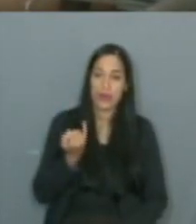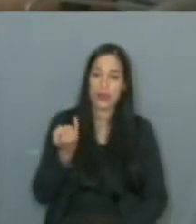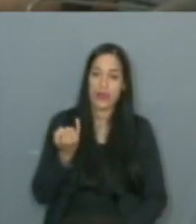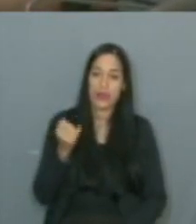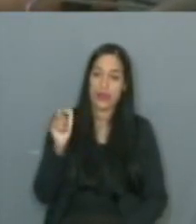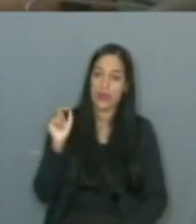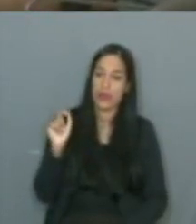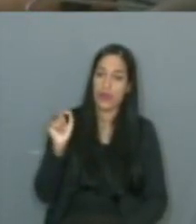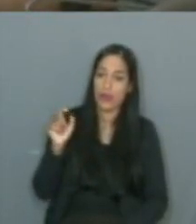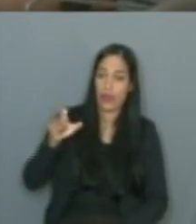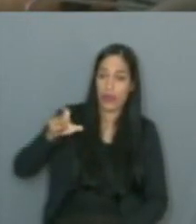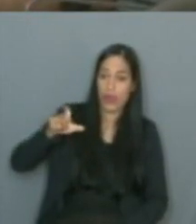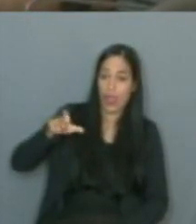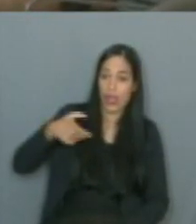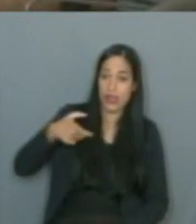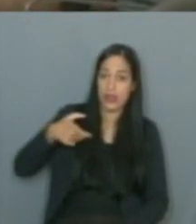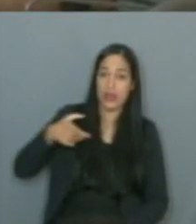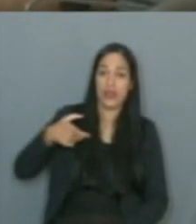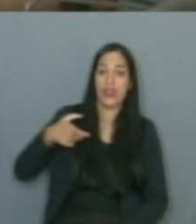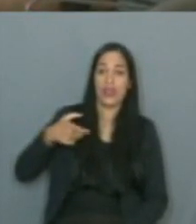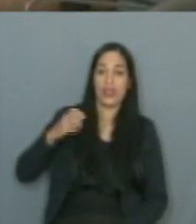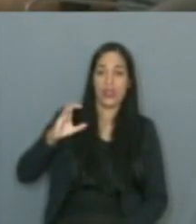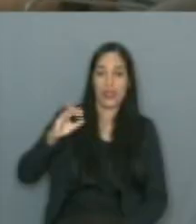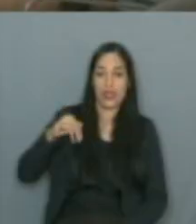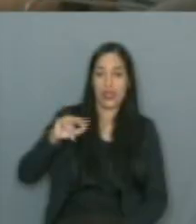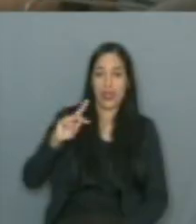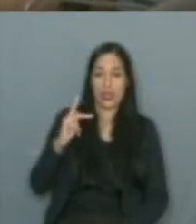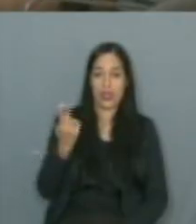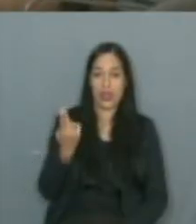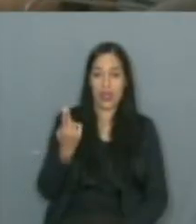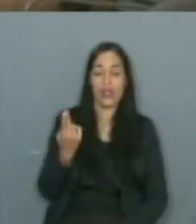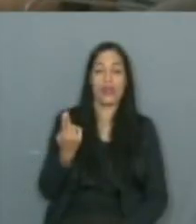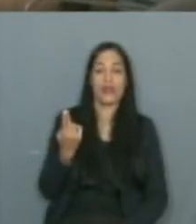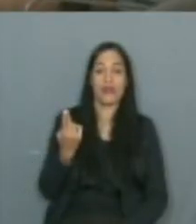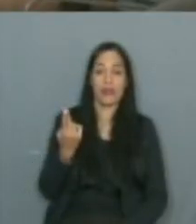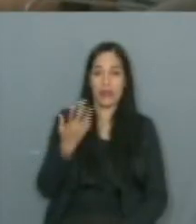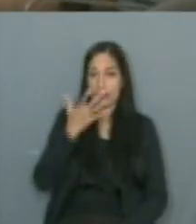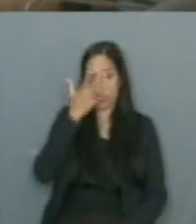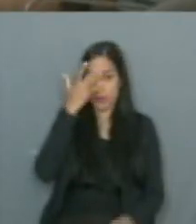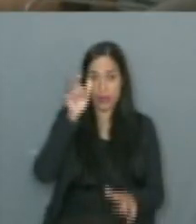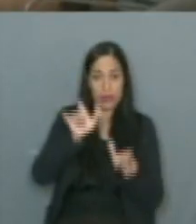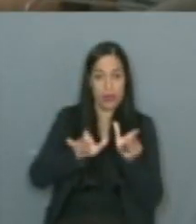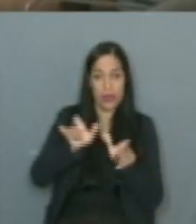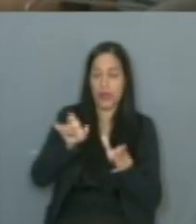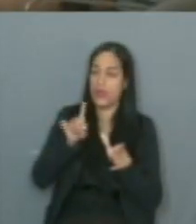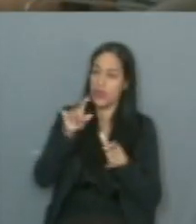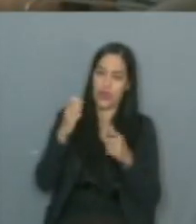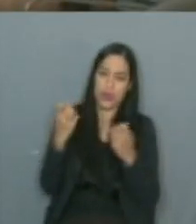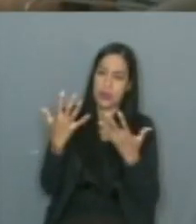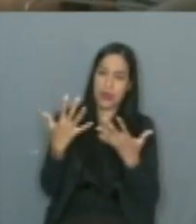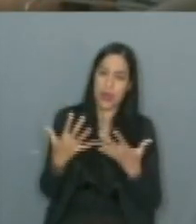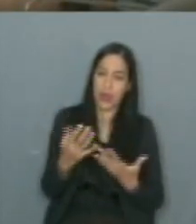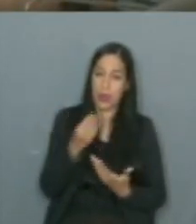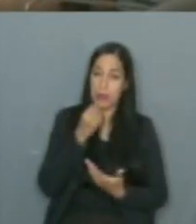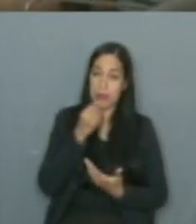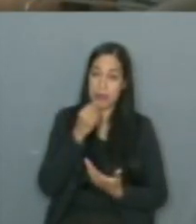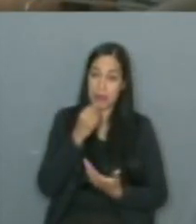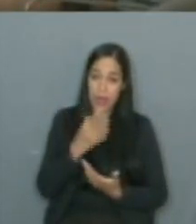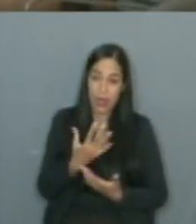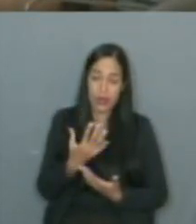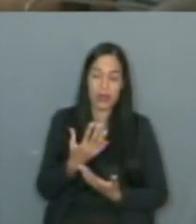essa carteira, essa CNH, para as pessoas, você falou muito bem, para as